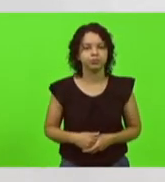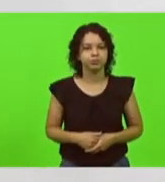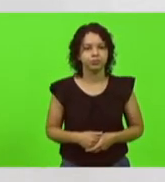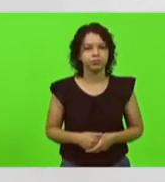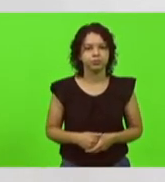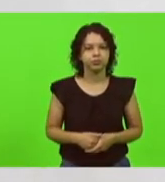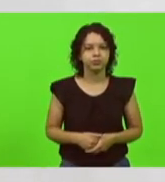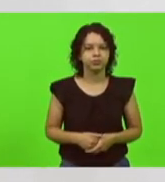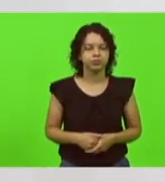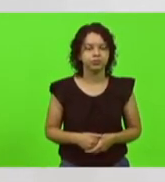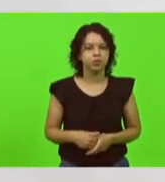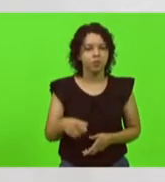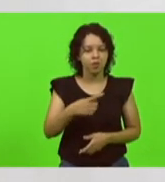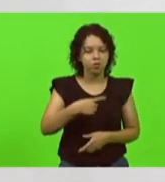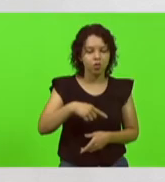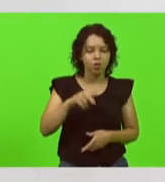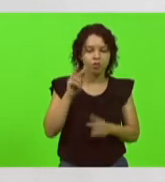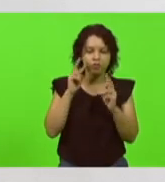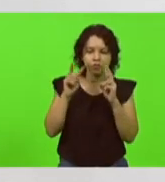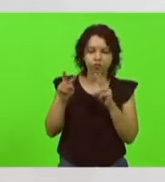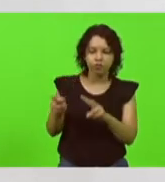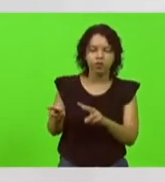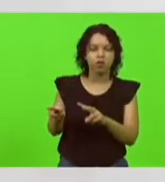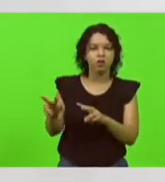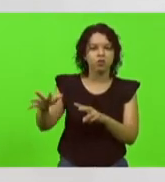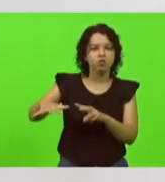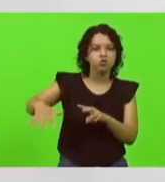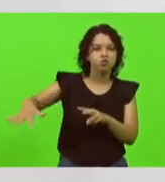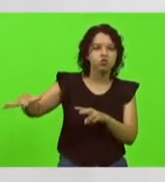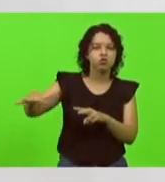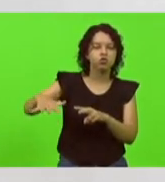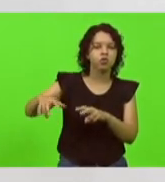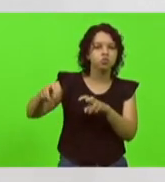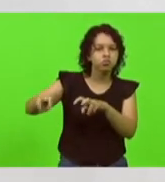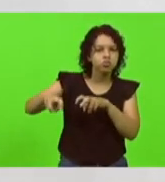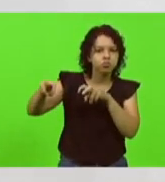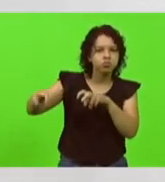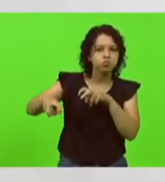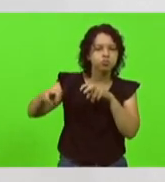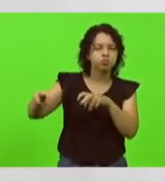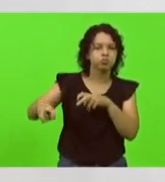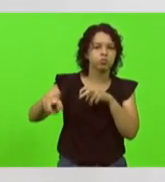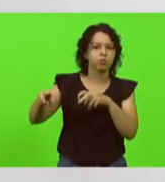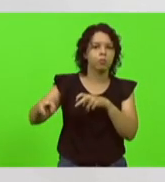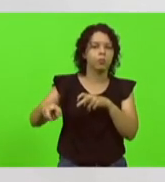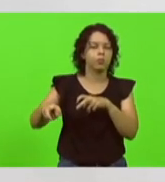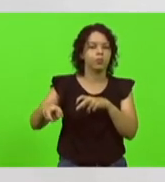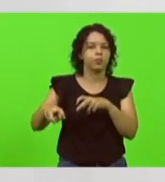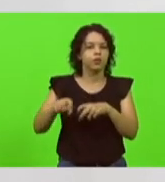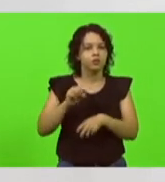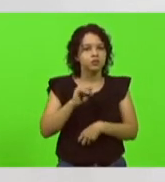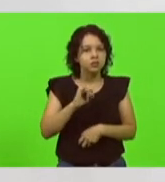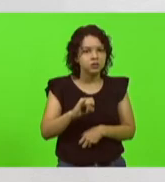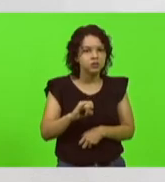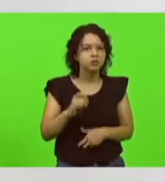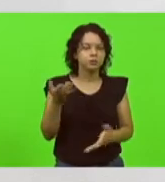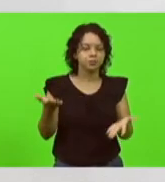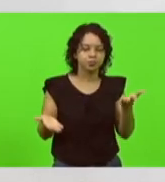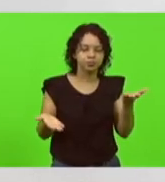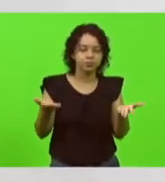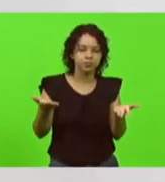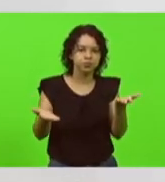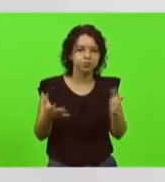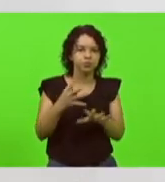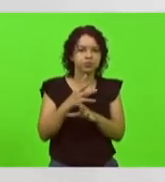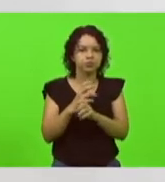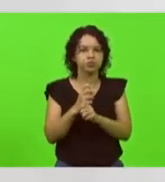para a nossa agricultura e, se nós fizermos um levantamento do recurso que nós alocamos para